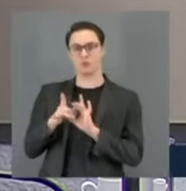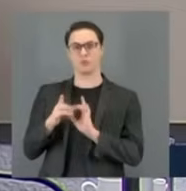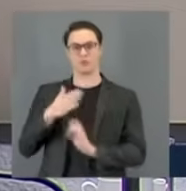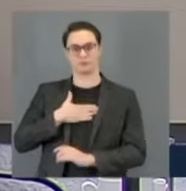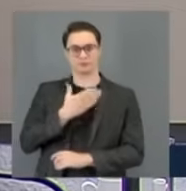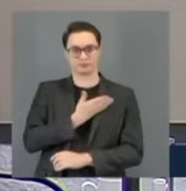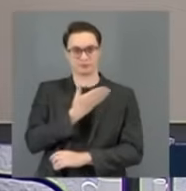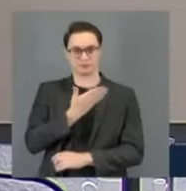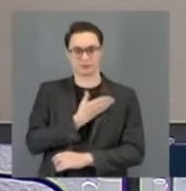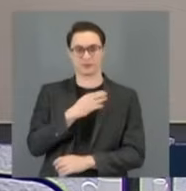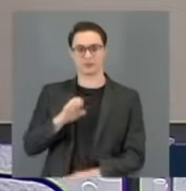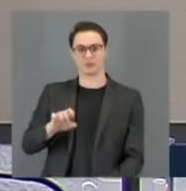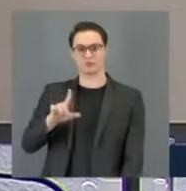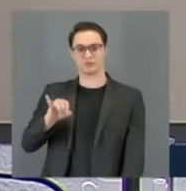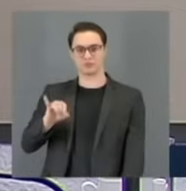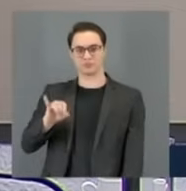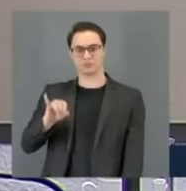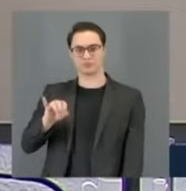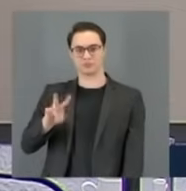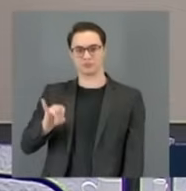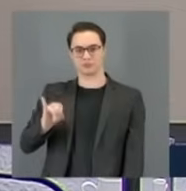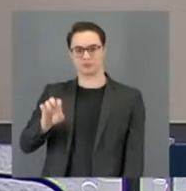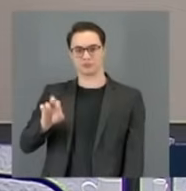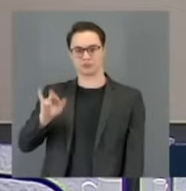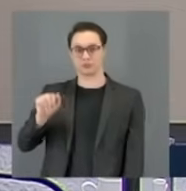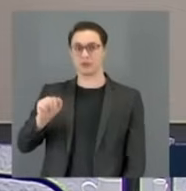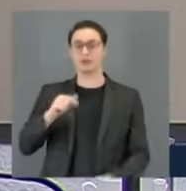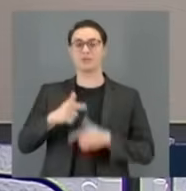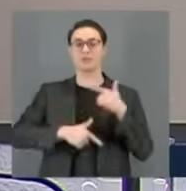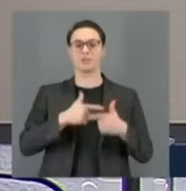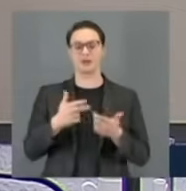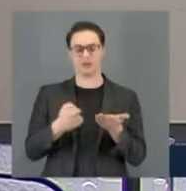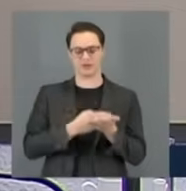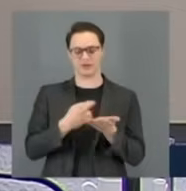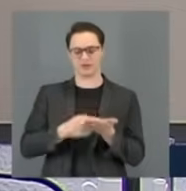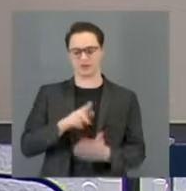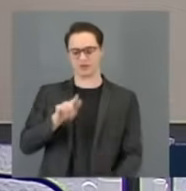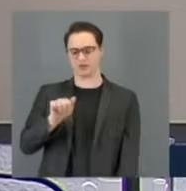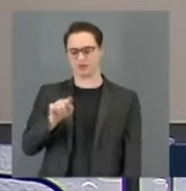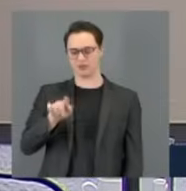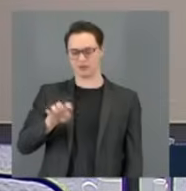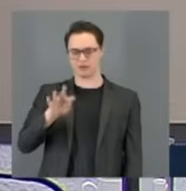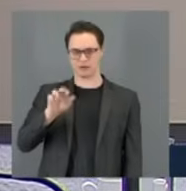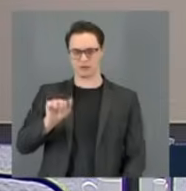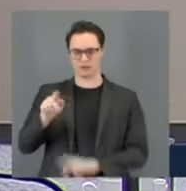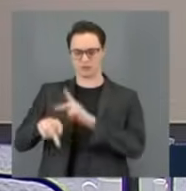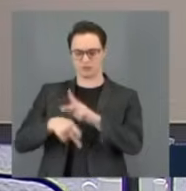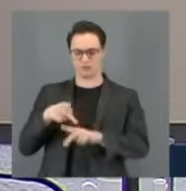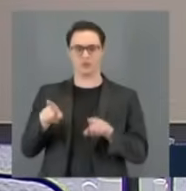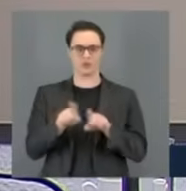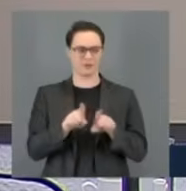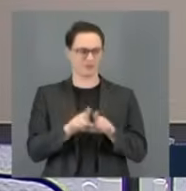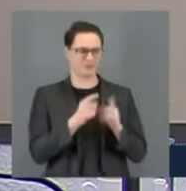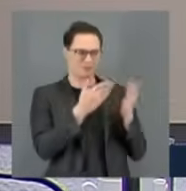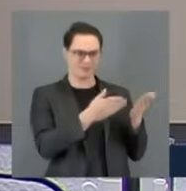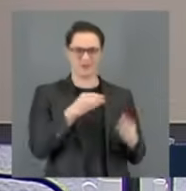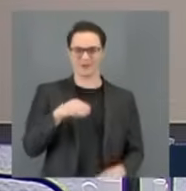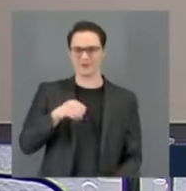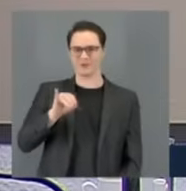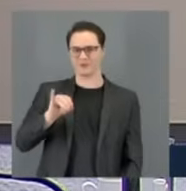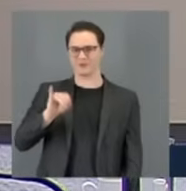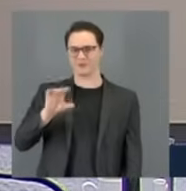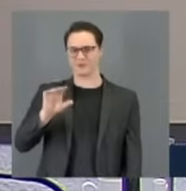amigo Eli Vieira, jornalista, trabalha na Gazeta do Povo, e o Michael Schellenberg, que